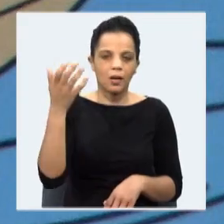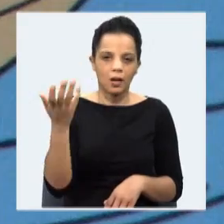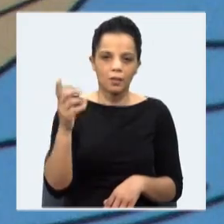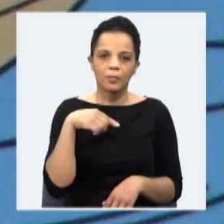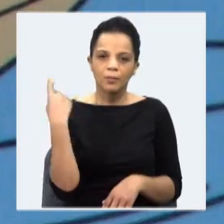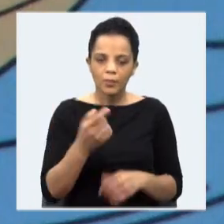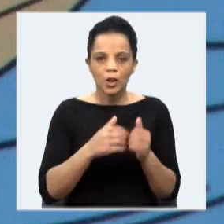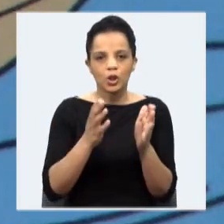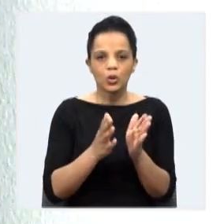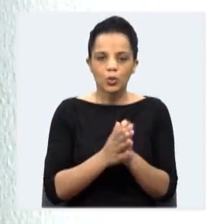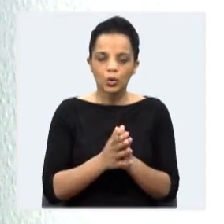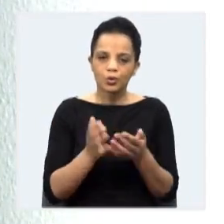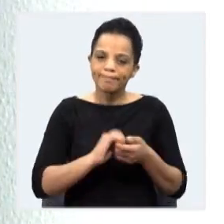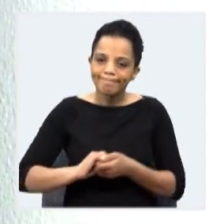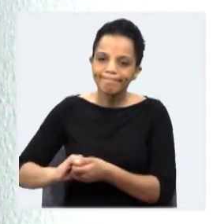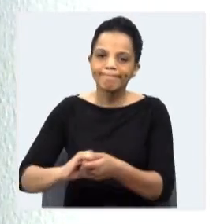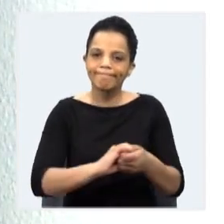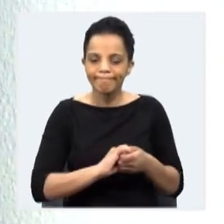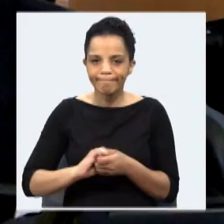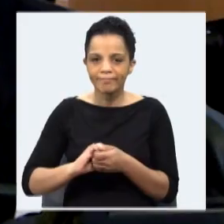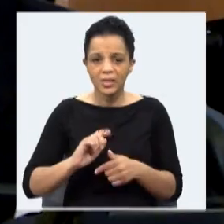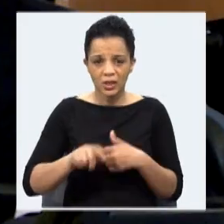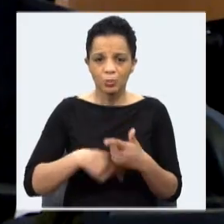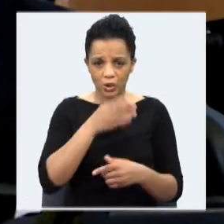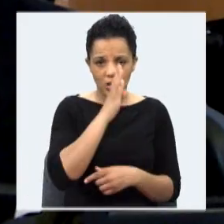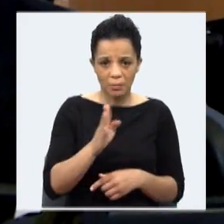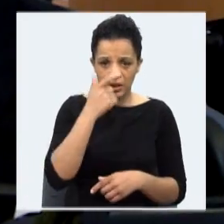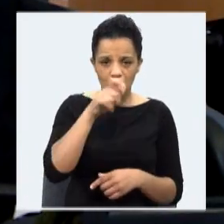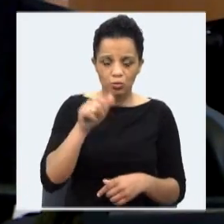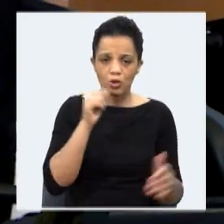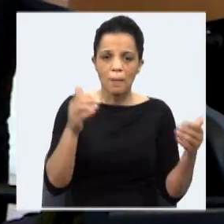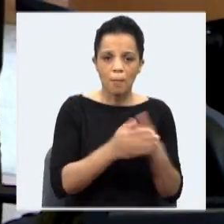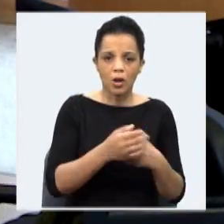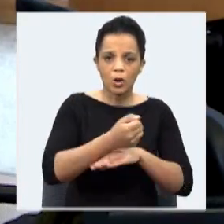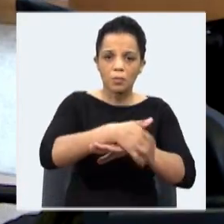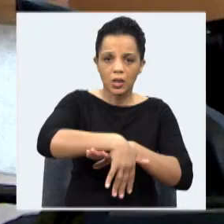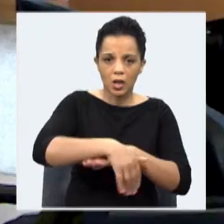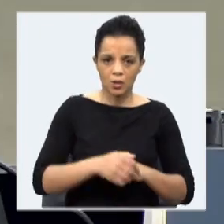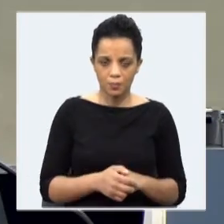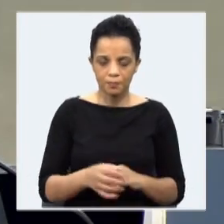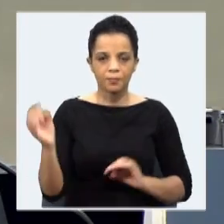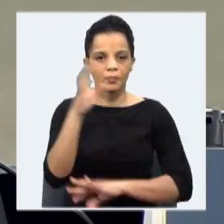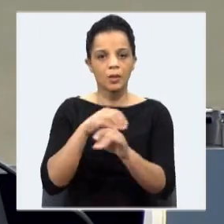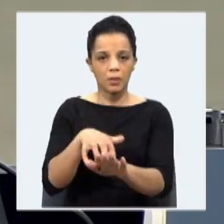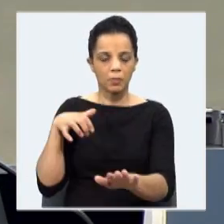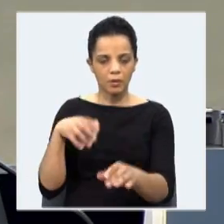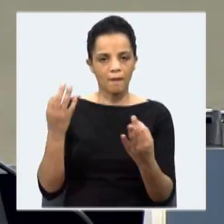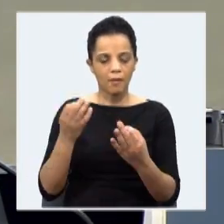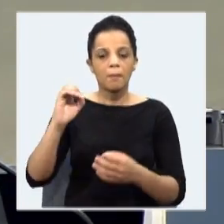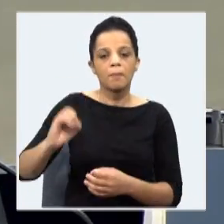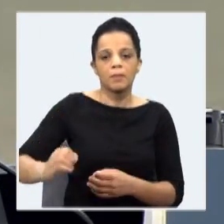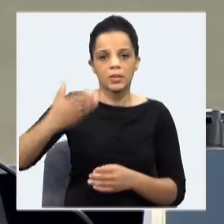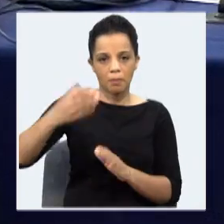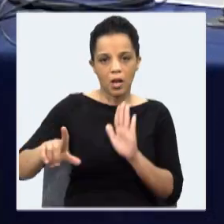a ideia de que somos todos muito solidários. E depois aquilo que vemos é as pessoas a morrer no Mediterrâneo. O Parlamento Europeu é